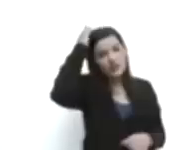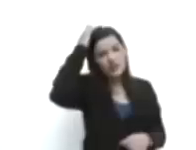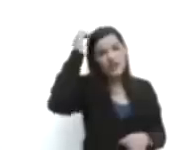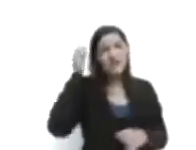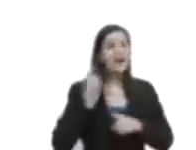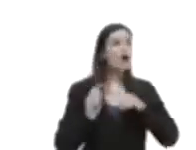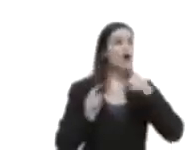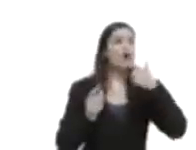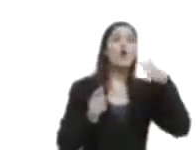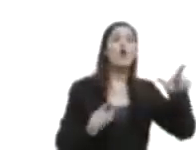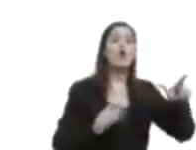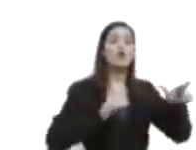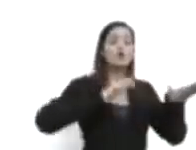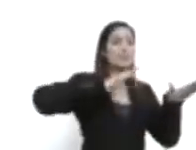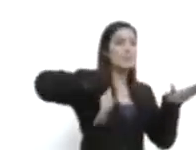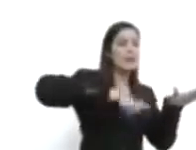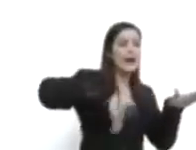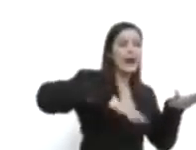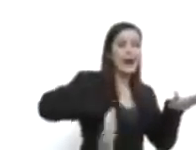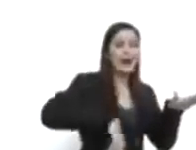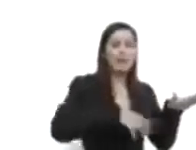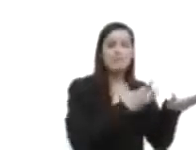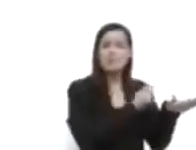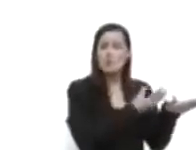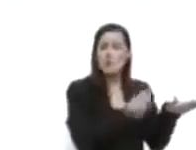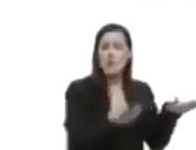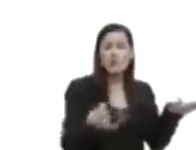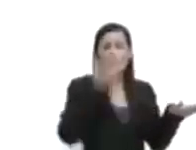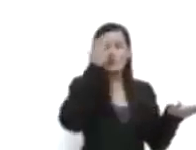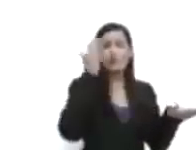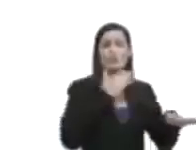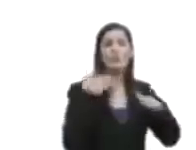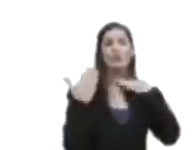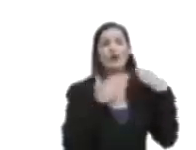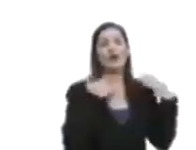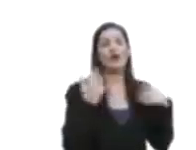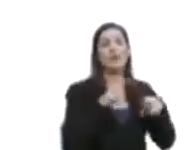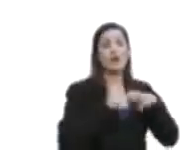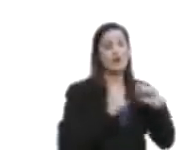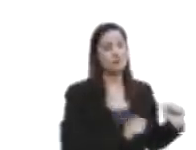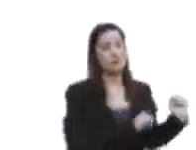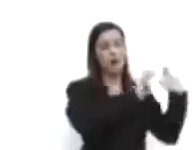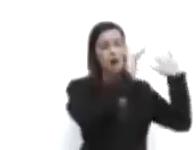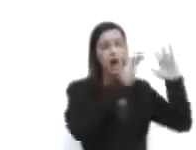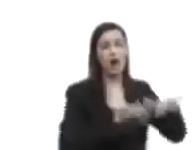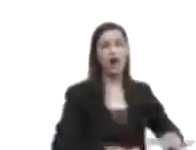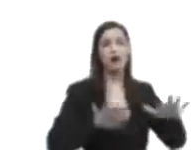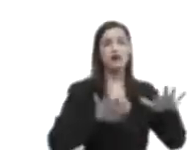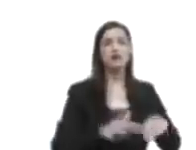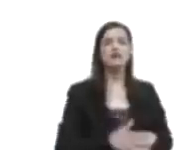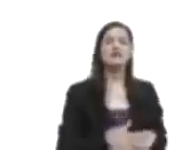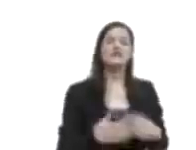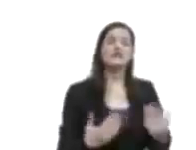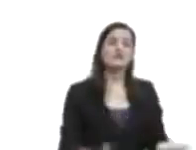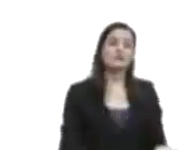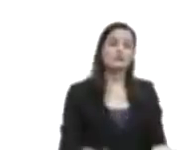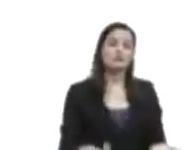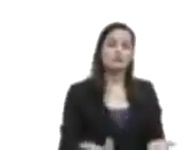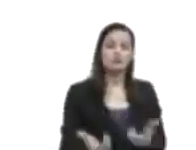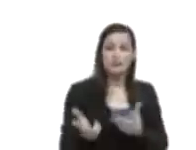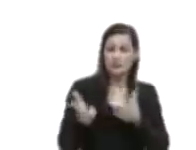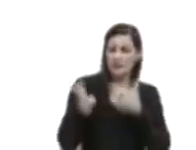Moçambique, mortos por aquela enchente, quando vê essas leis, essas leis